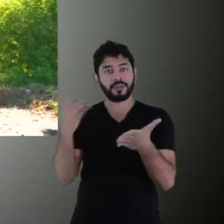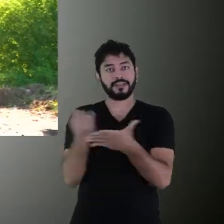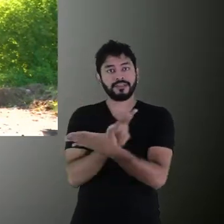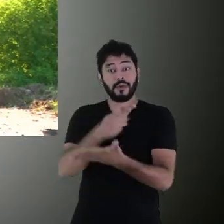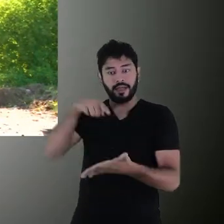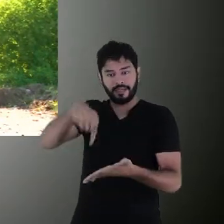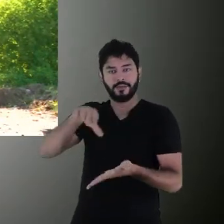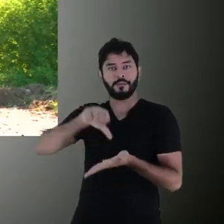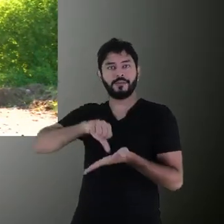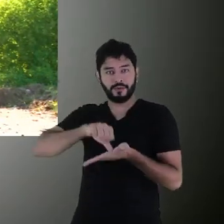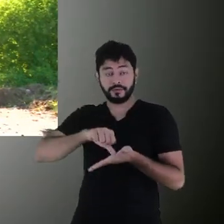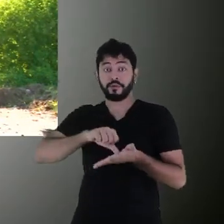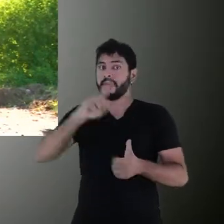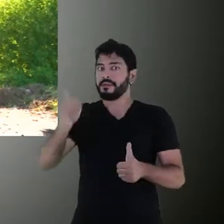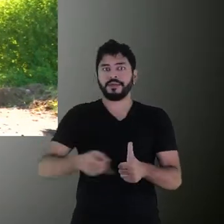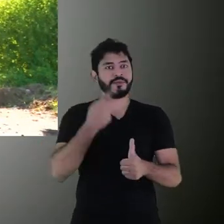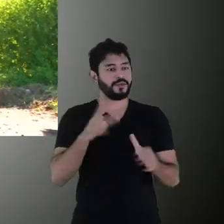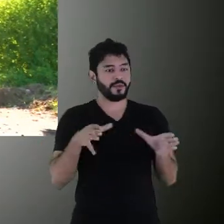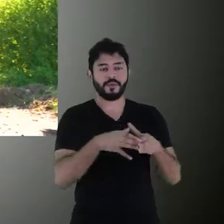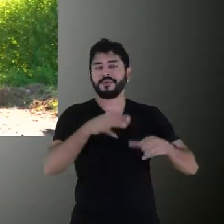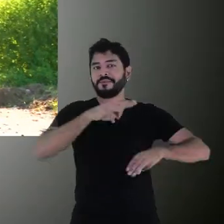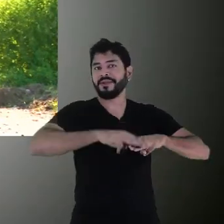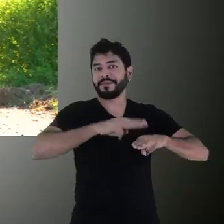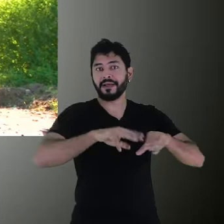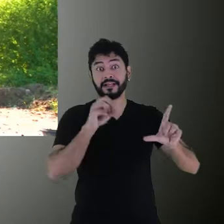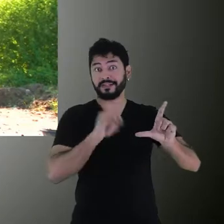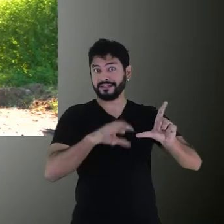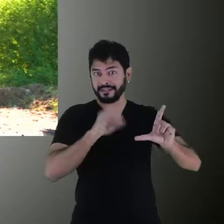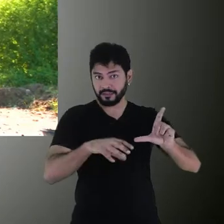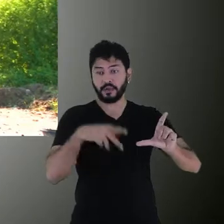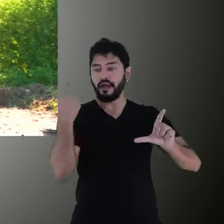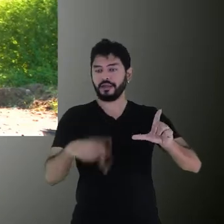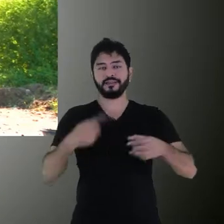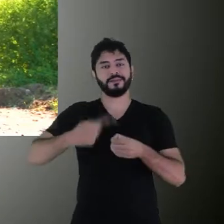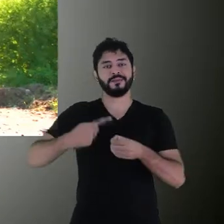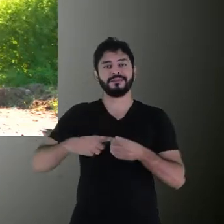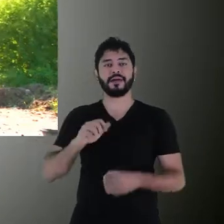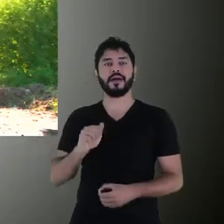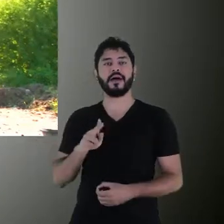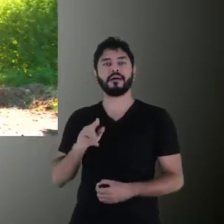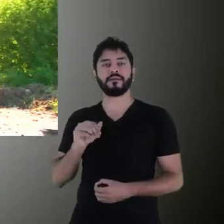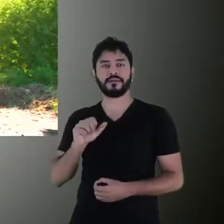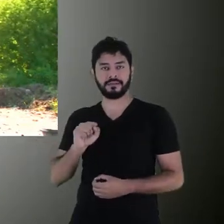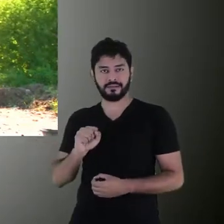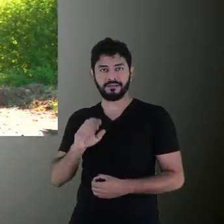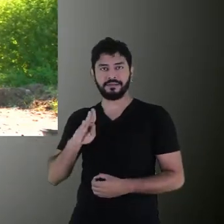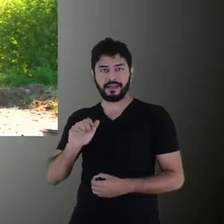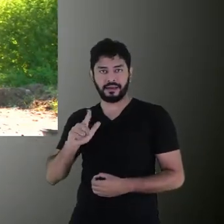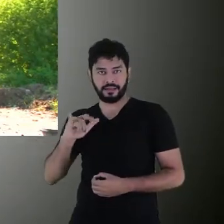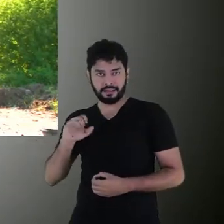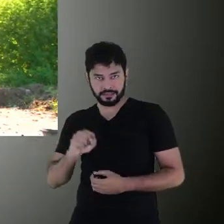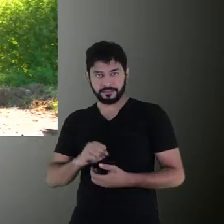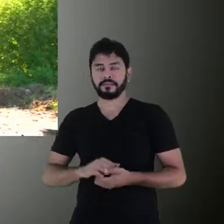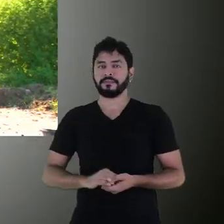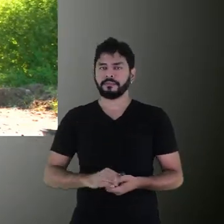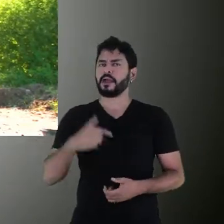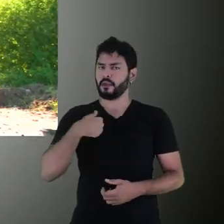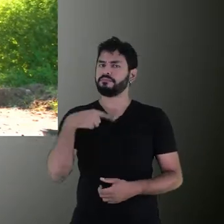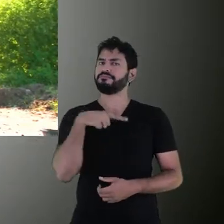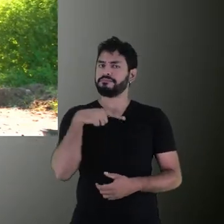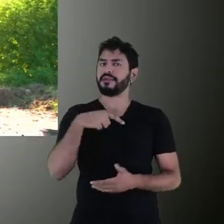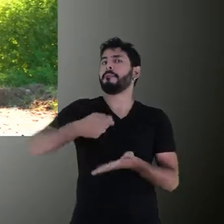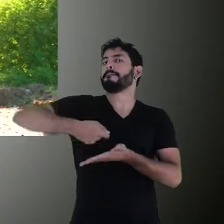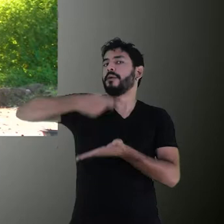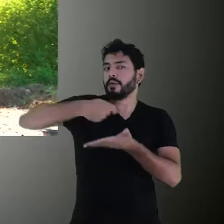através do vestibular que houve, né, aqui no Polo. Foi a primeira turma de licenciatura em matemática que abriu aqui em Águas Belas. Sou bolsista, atrás